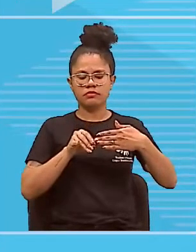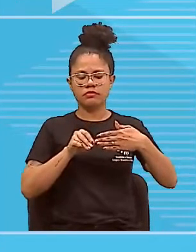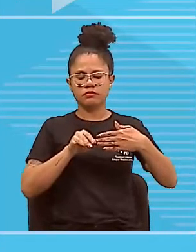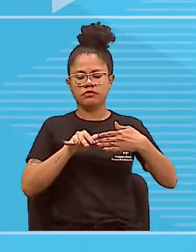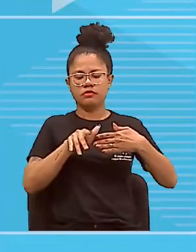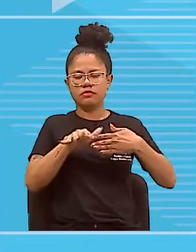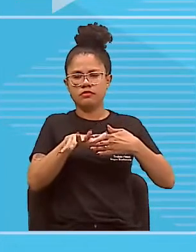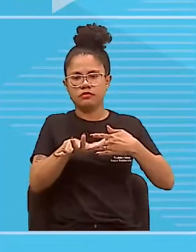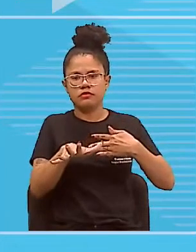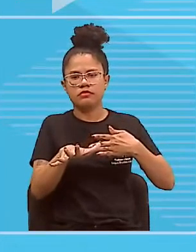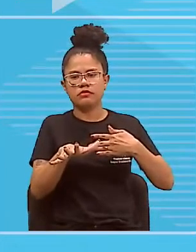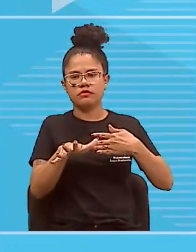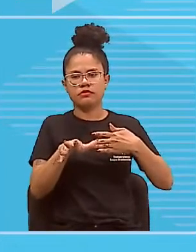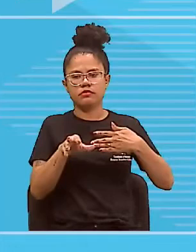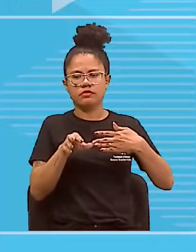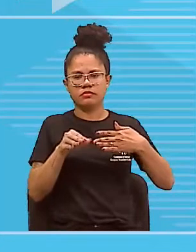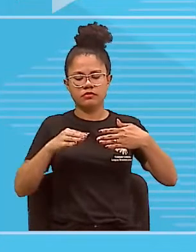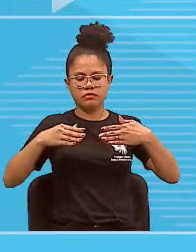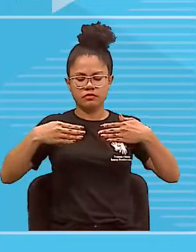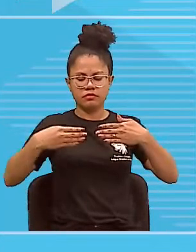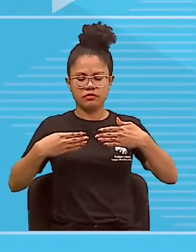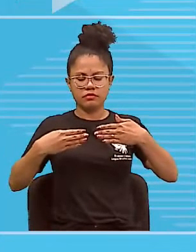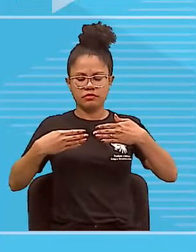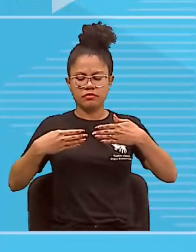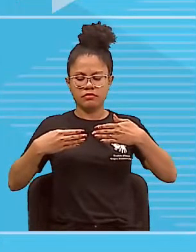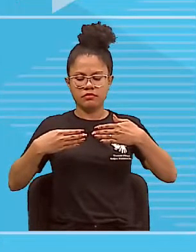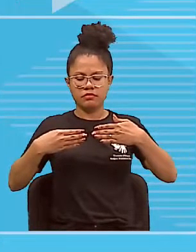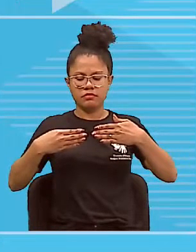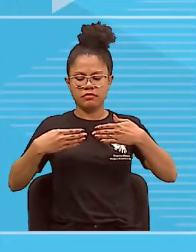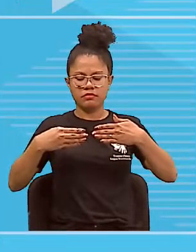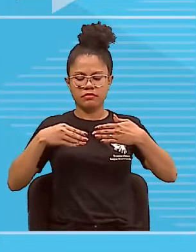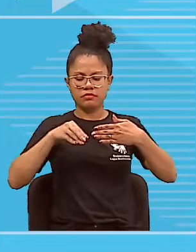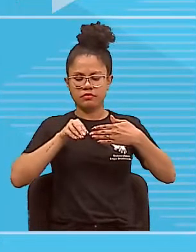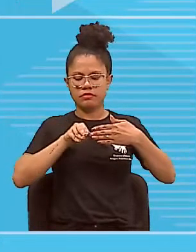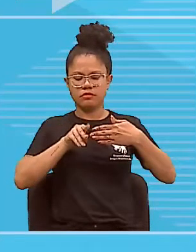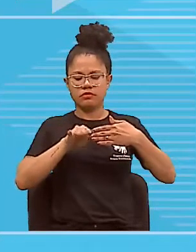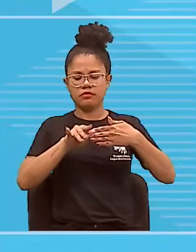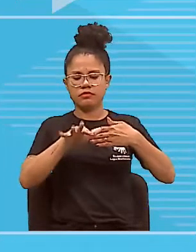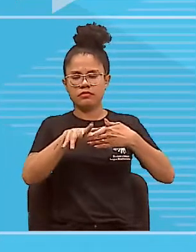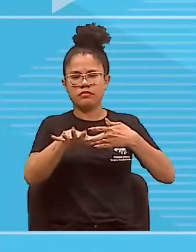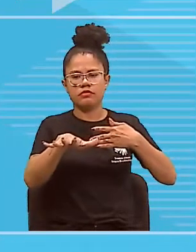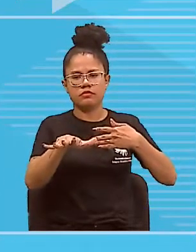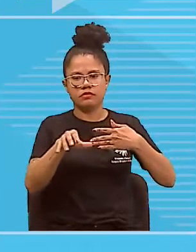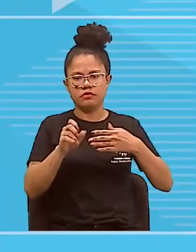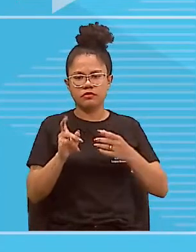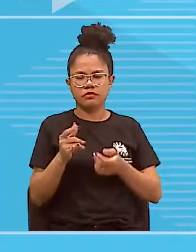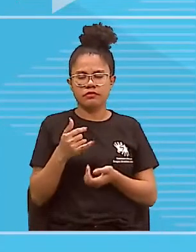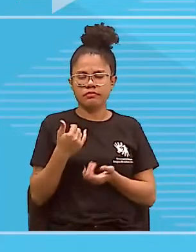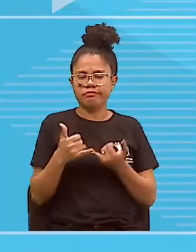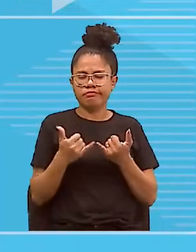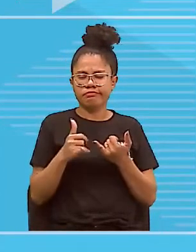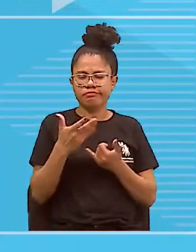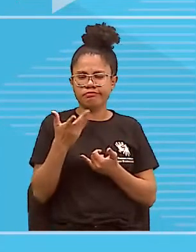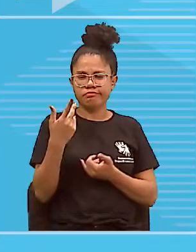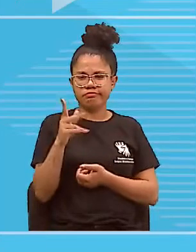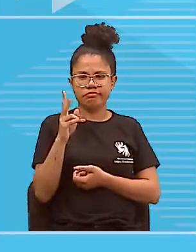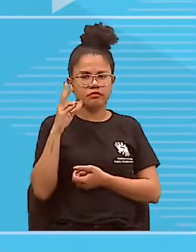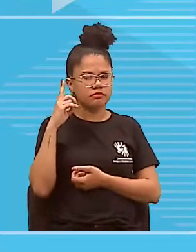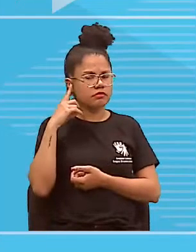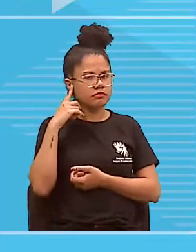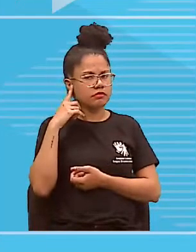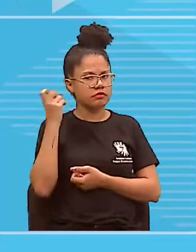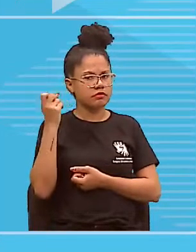como o caso que eu falei de você ouvir a música que está tocando na caixa de som do seu vizinho